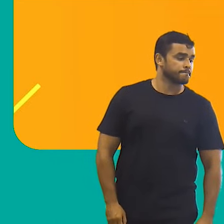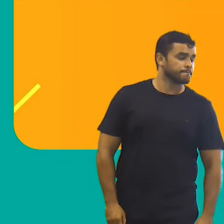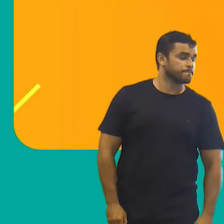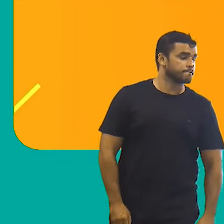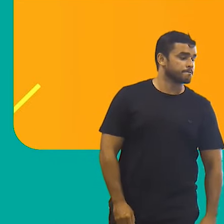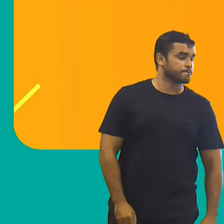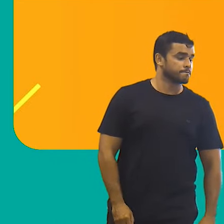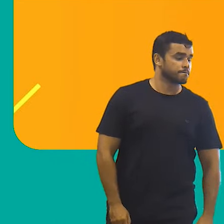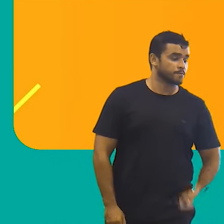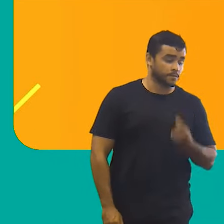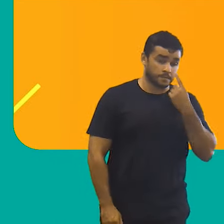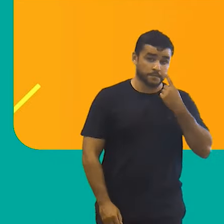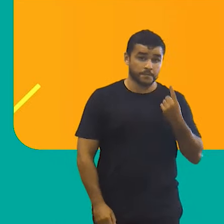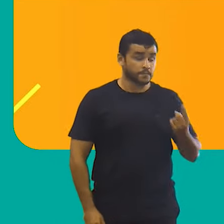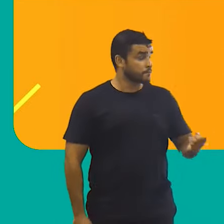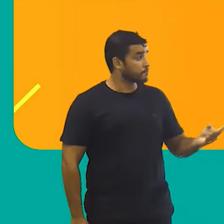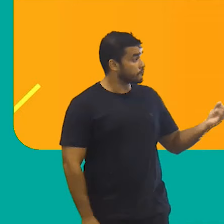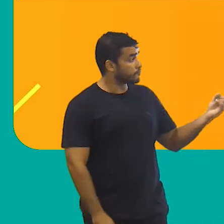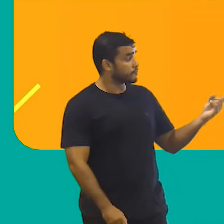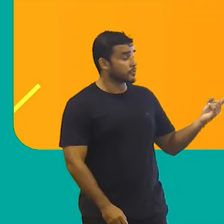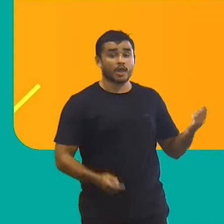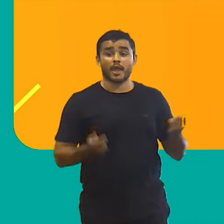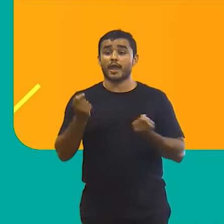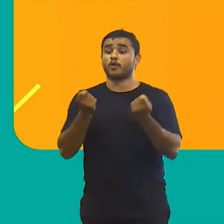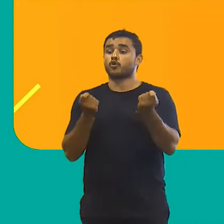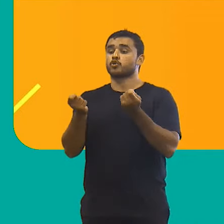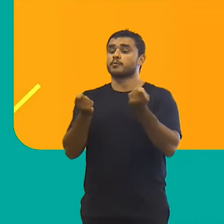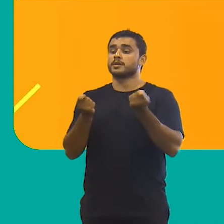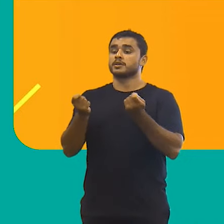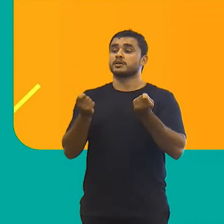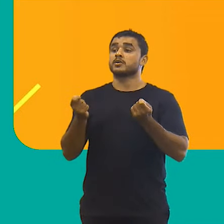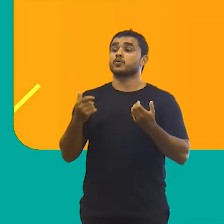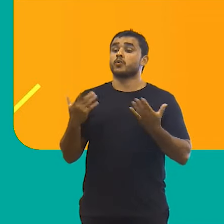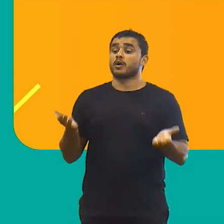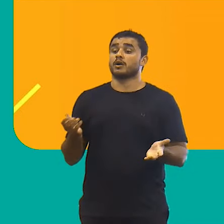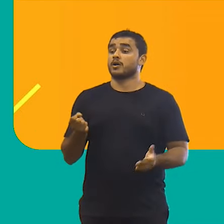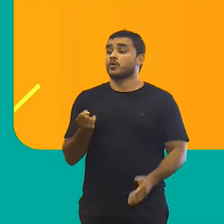É só subtrair. Só professor, deu